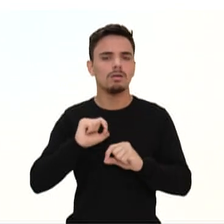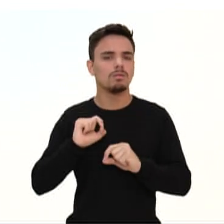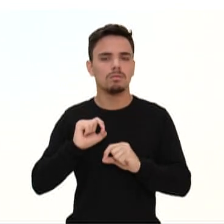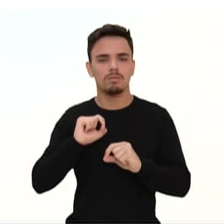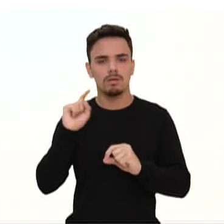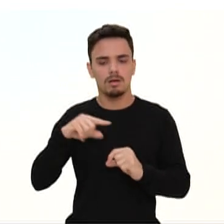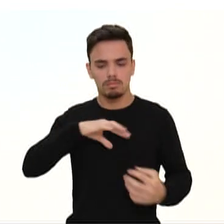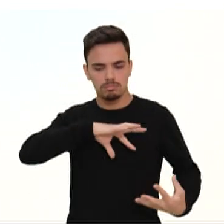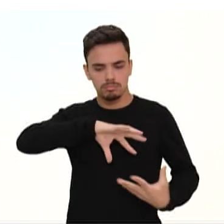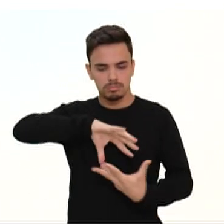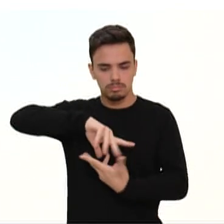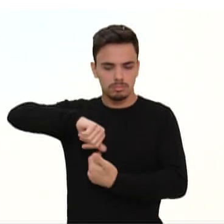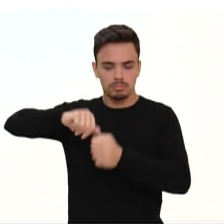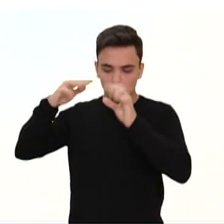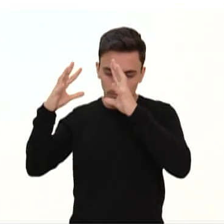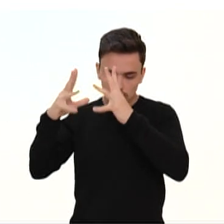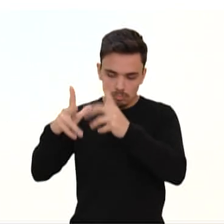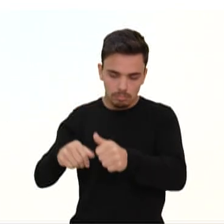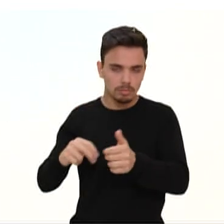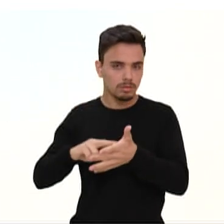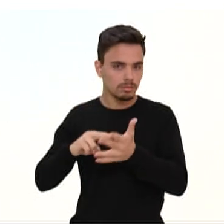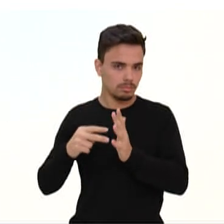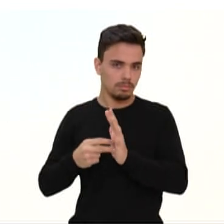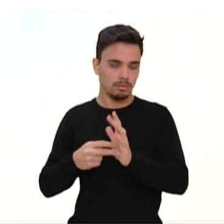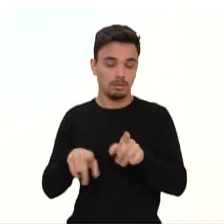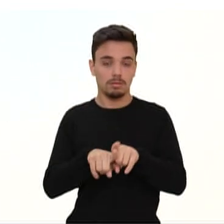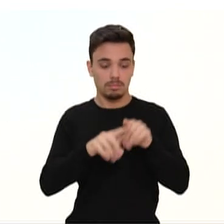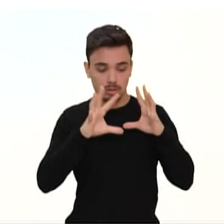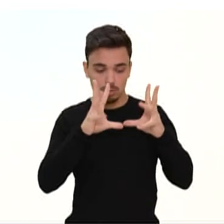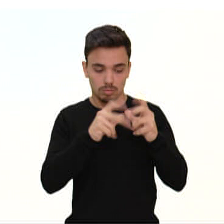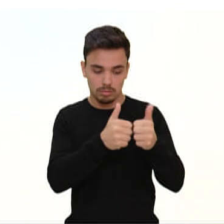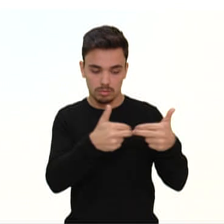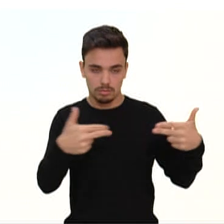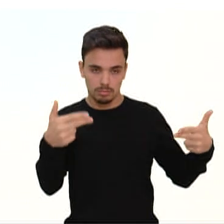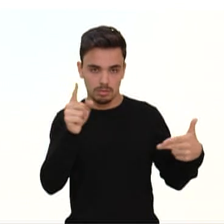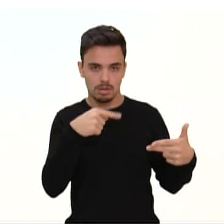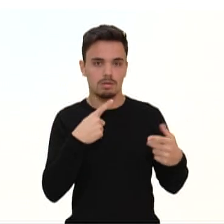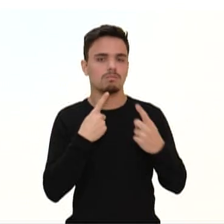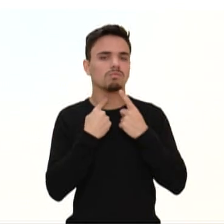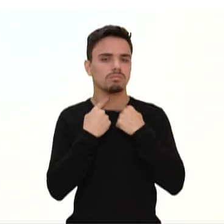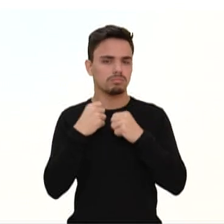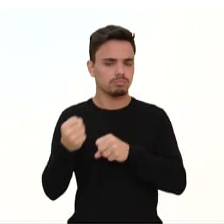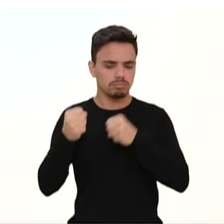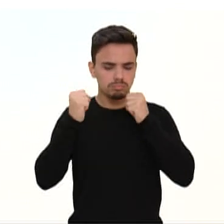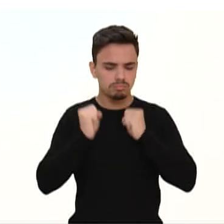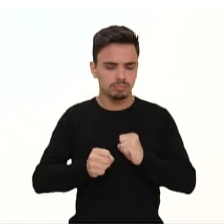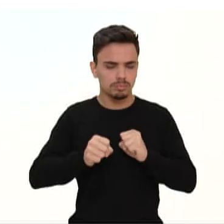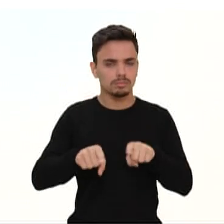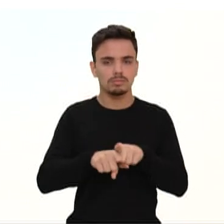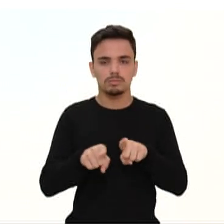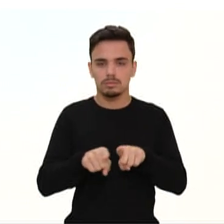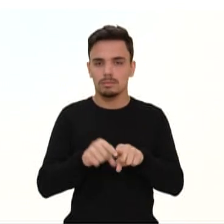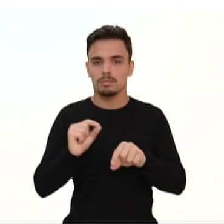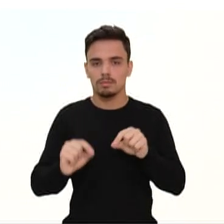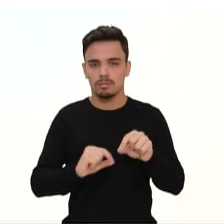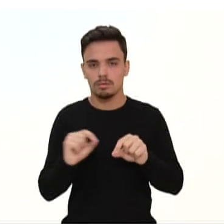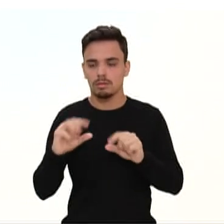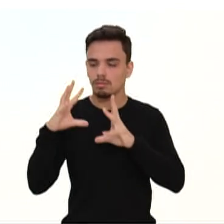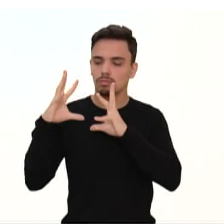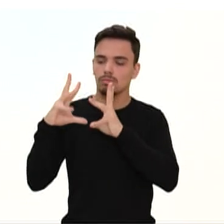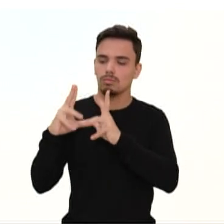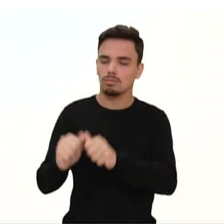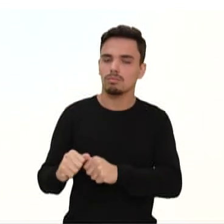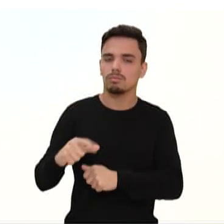mundo é em sua totalidade. Todas as coisas são vontade de poder no sentido de que tudo o que há